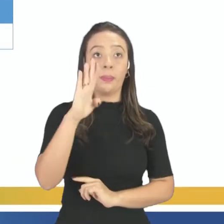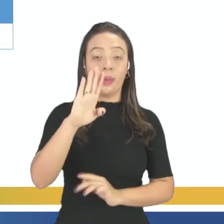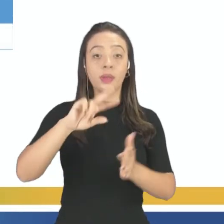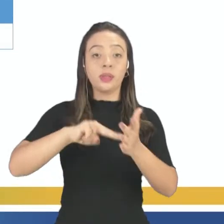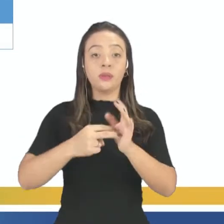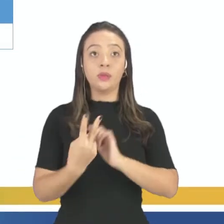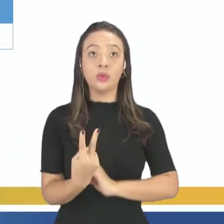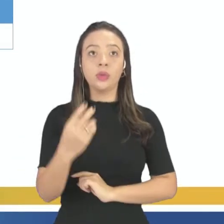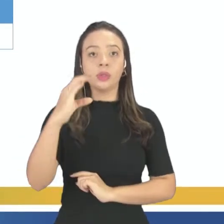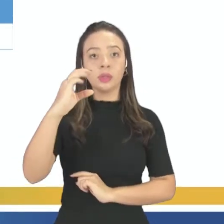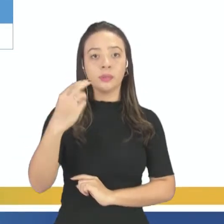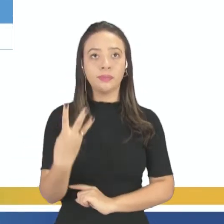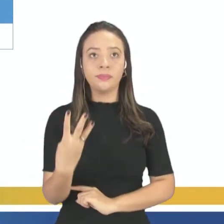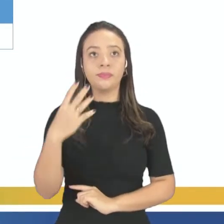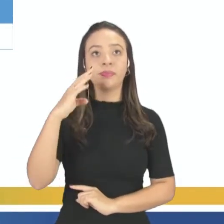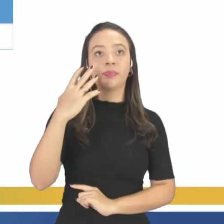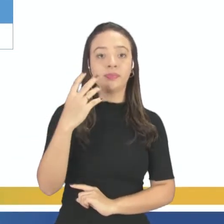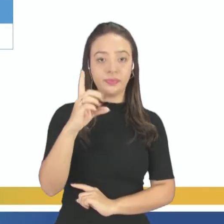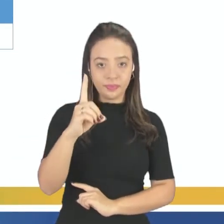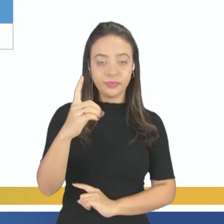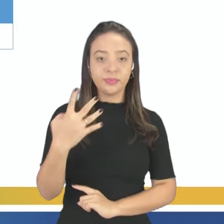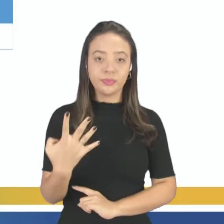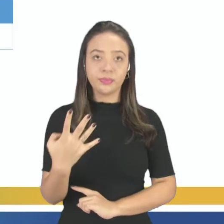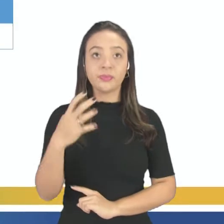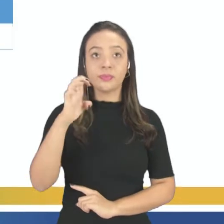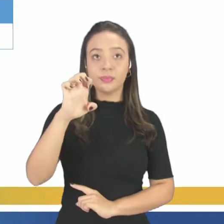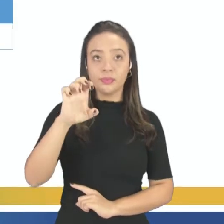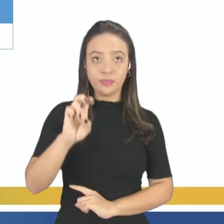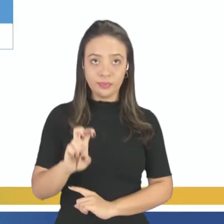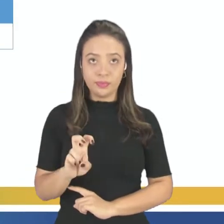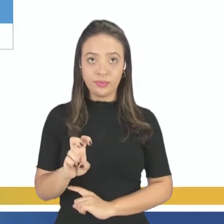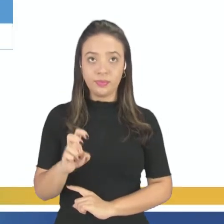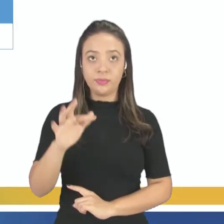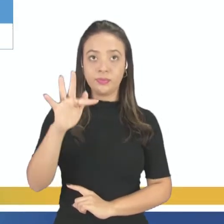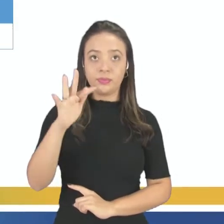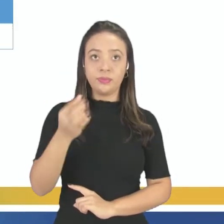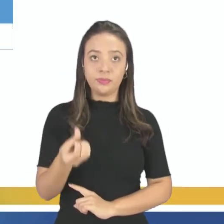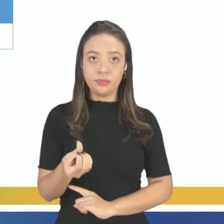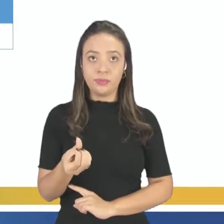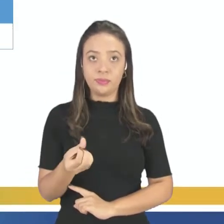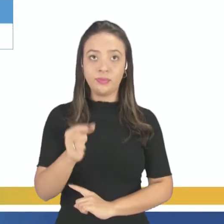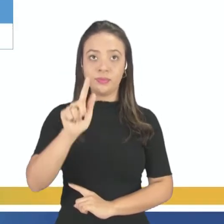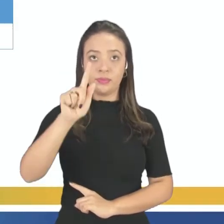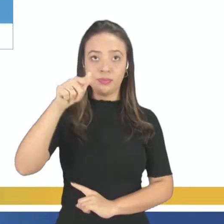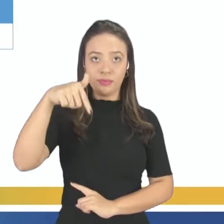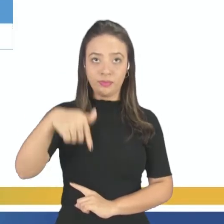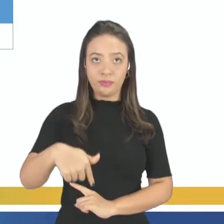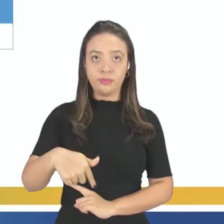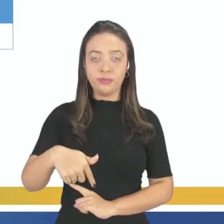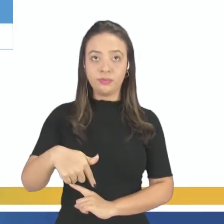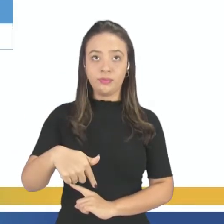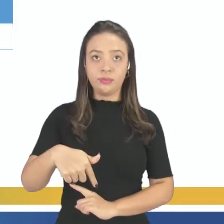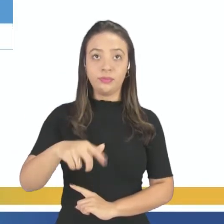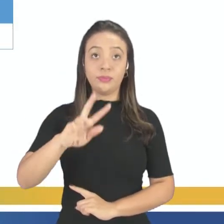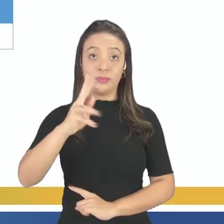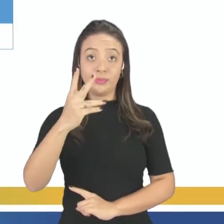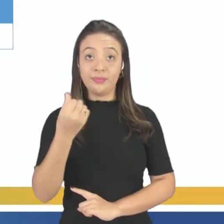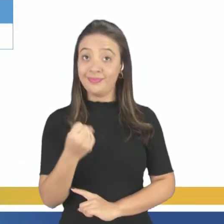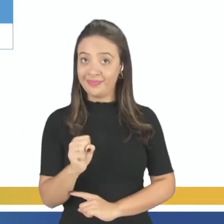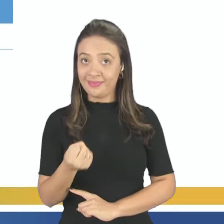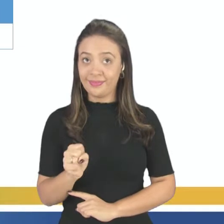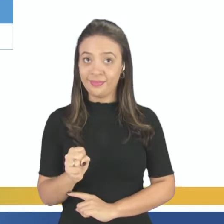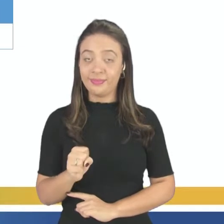C 3, D 4, E 5, F 6, G 7, H